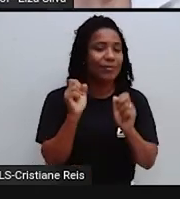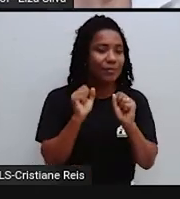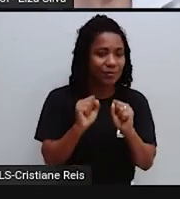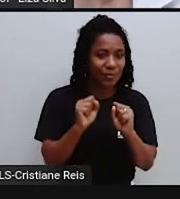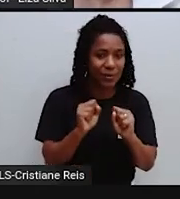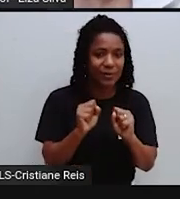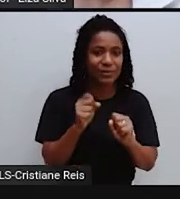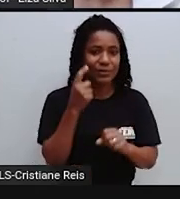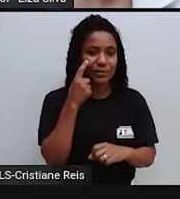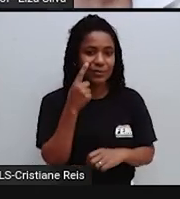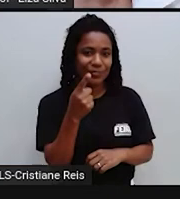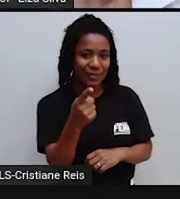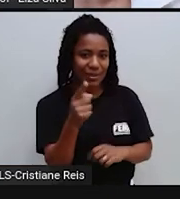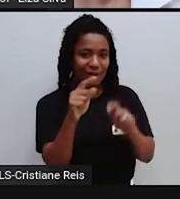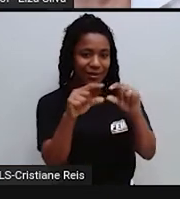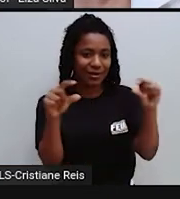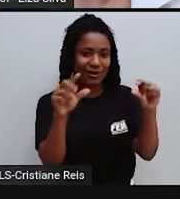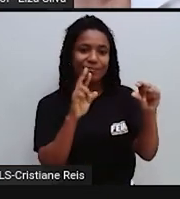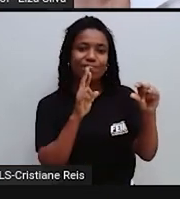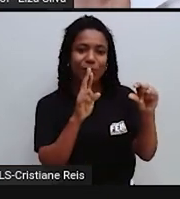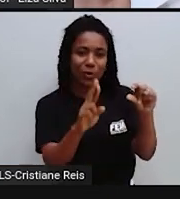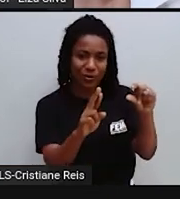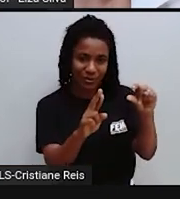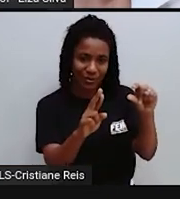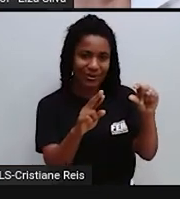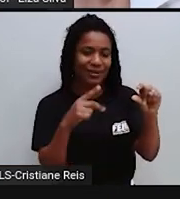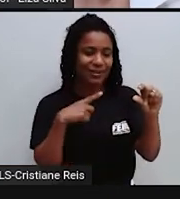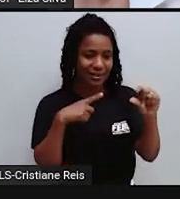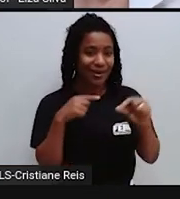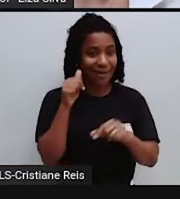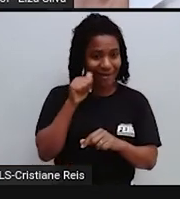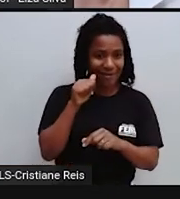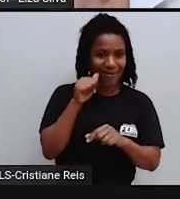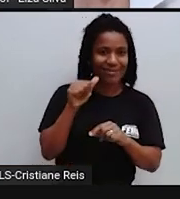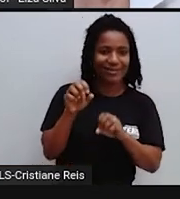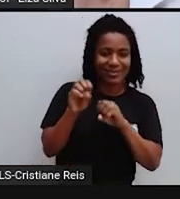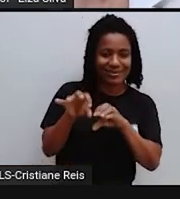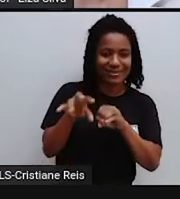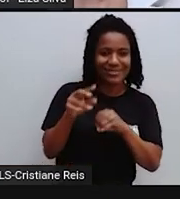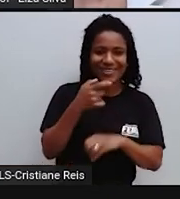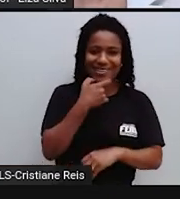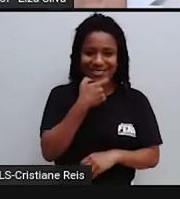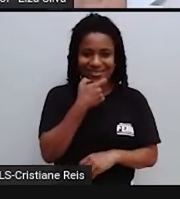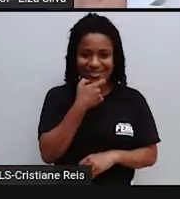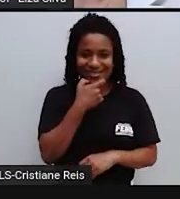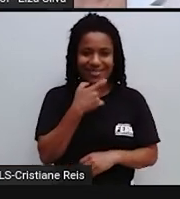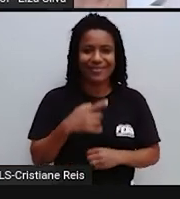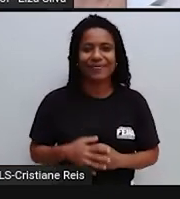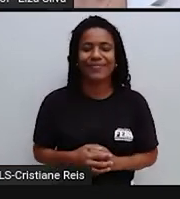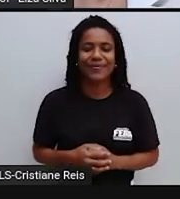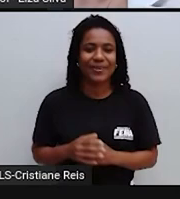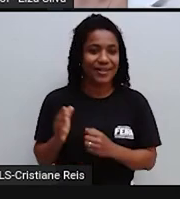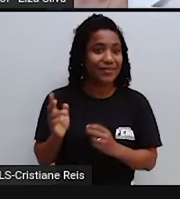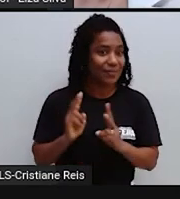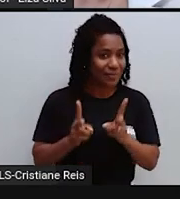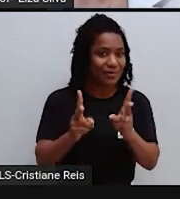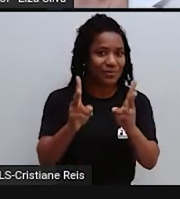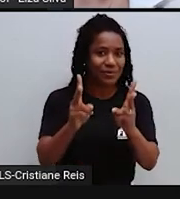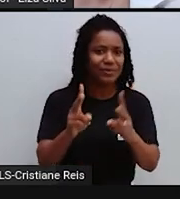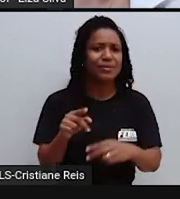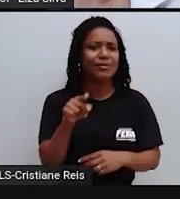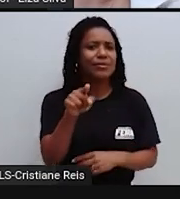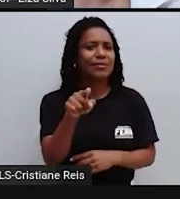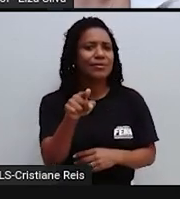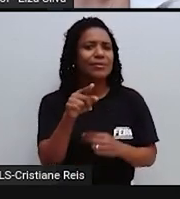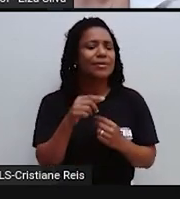she is teaching English. Ela está ensinando inglês. Let's go. In this case, neste caso, what